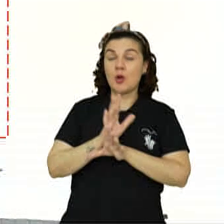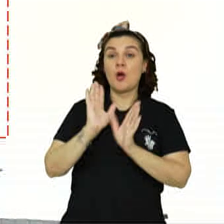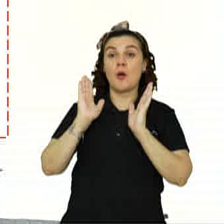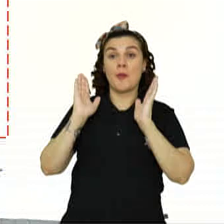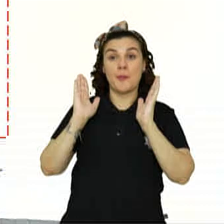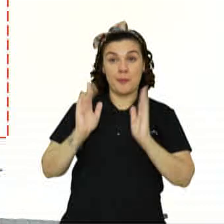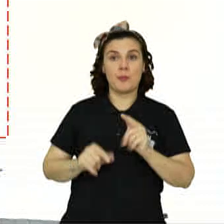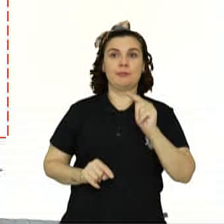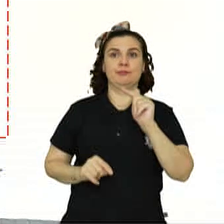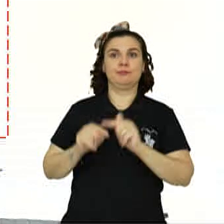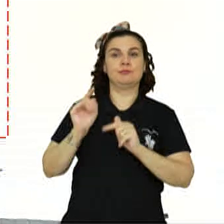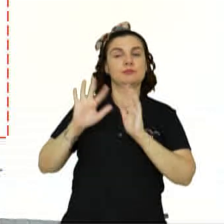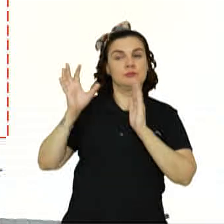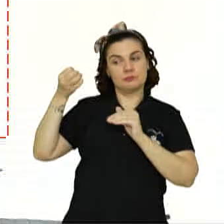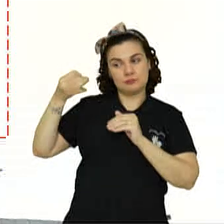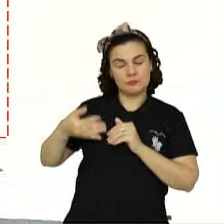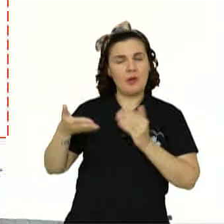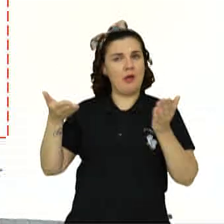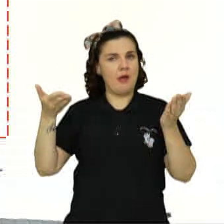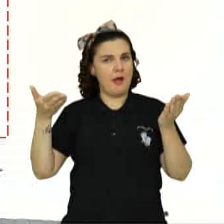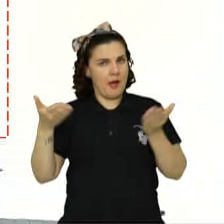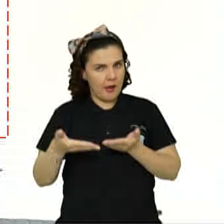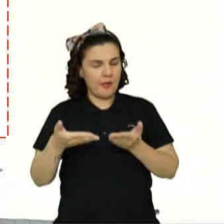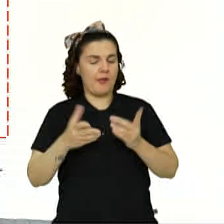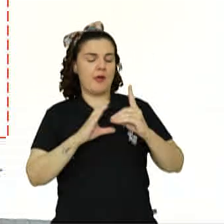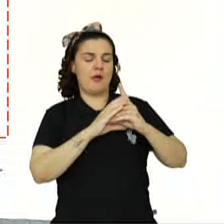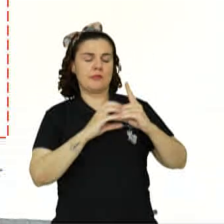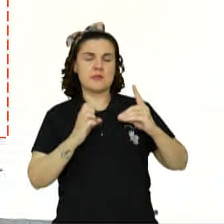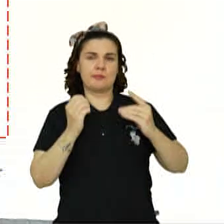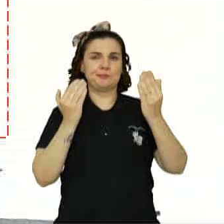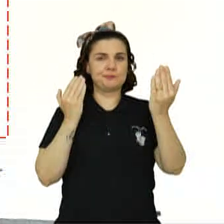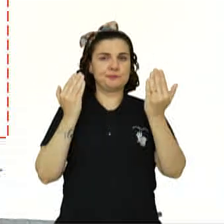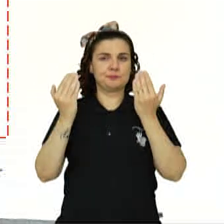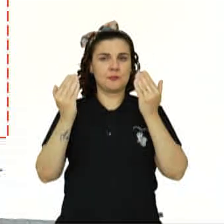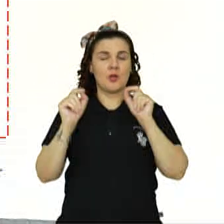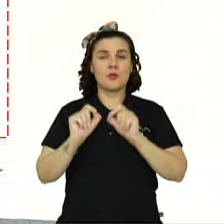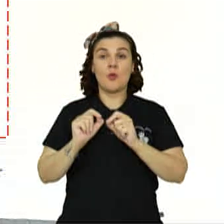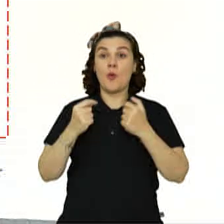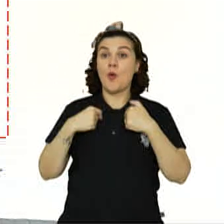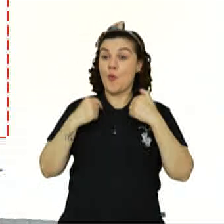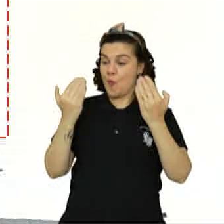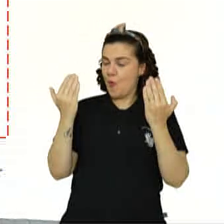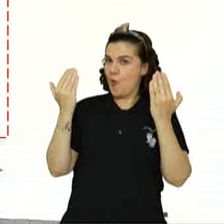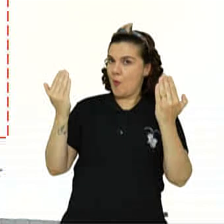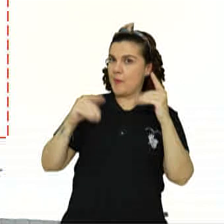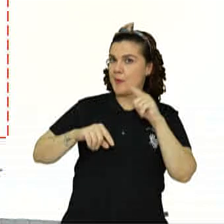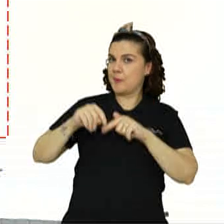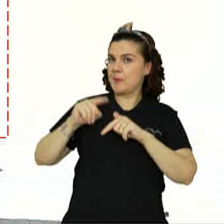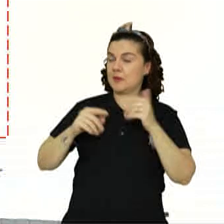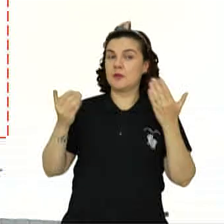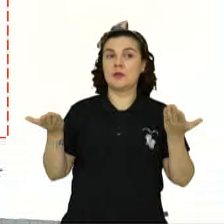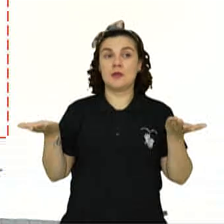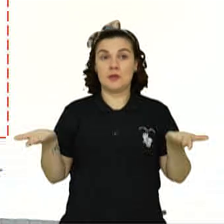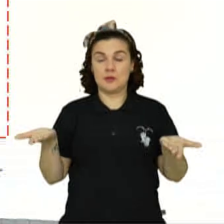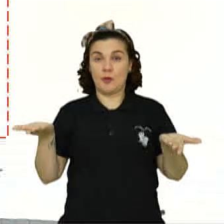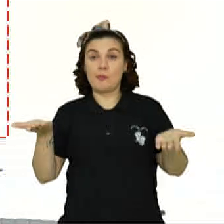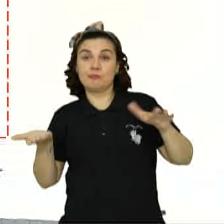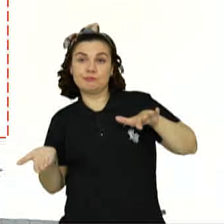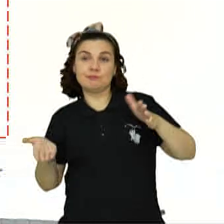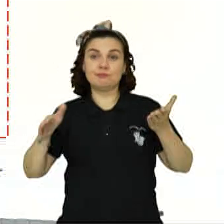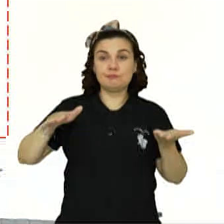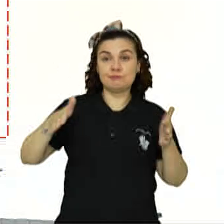densidade da própria matéria. Agora, densidade relativa é quando eu comparo matérias. Aí eu tenho uma densidade